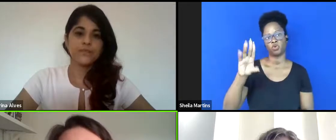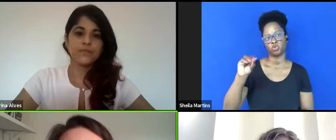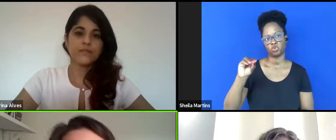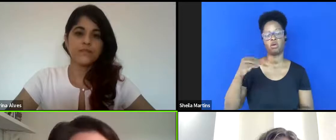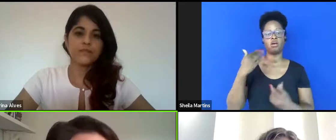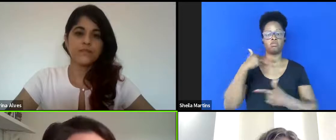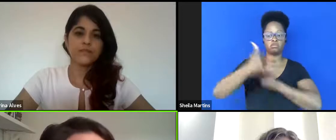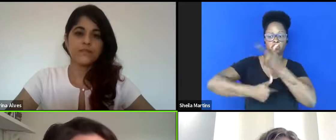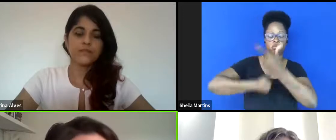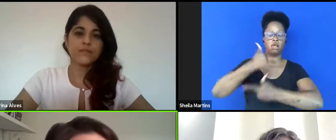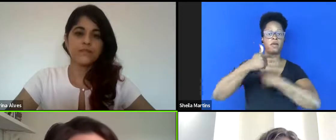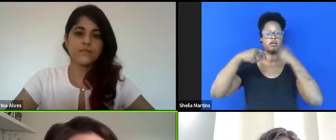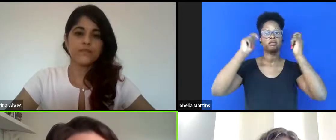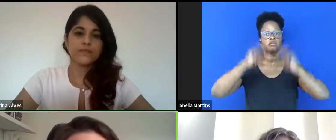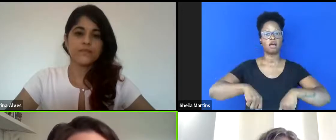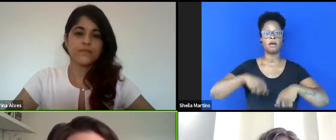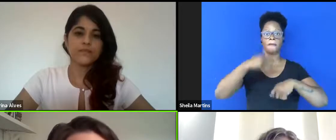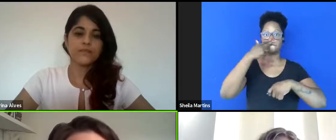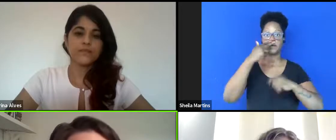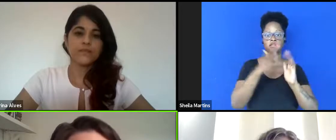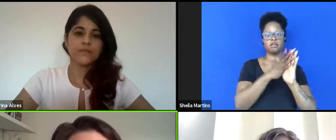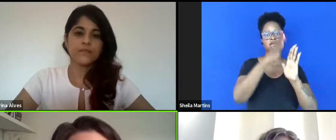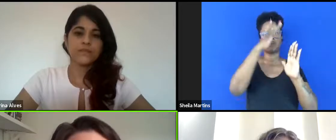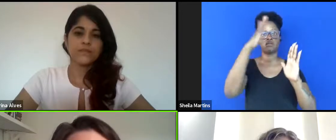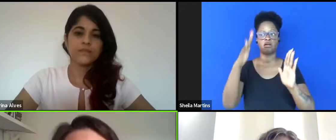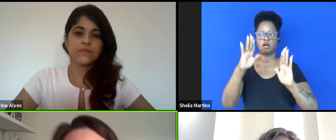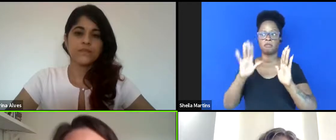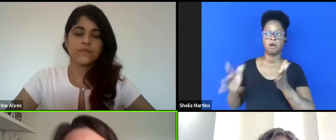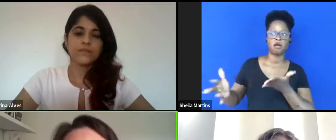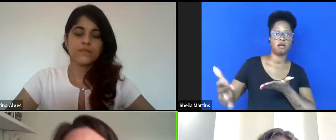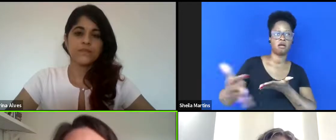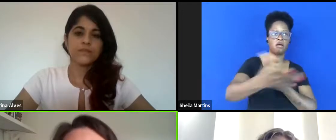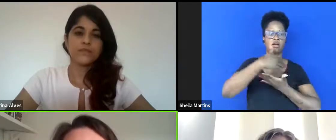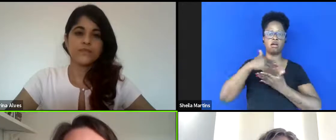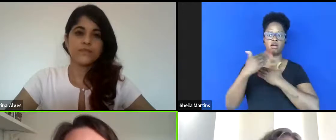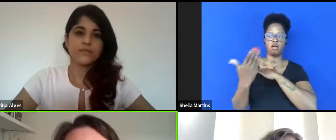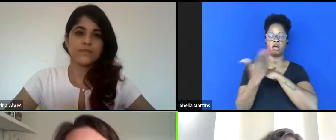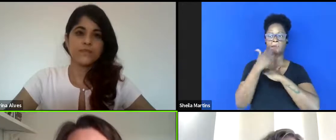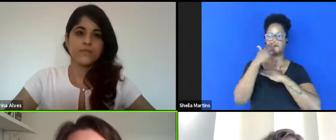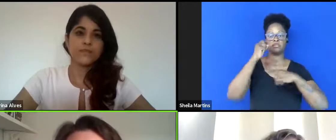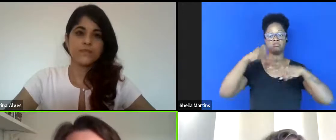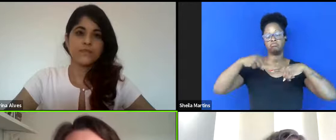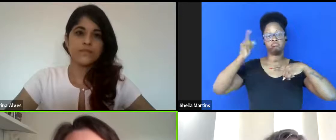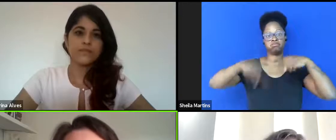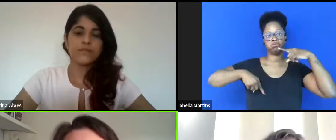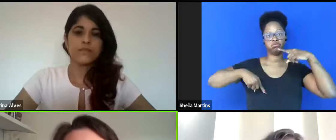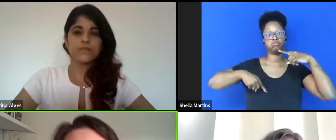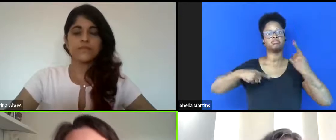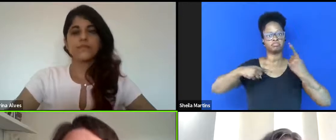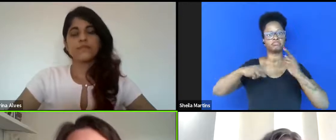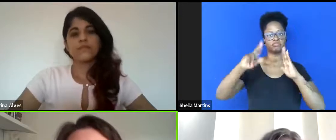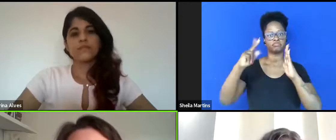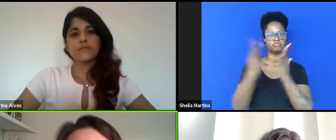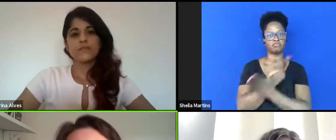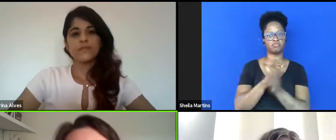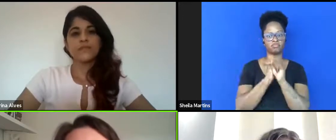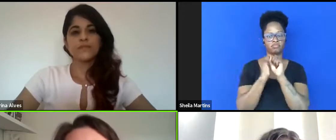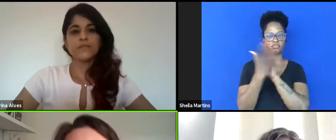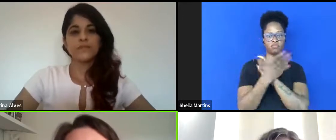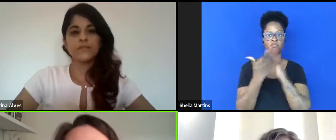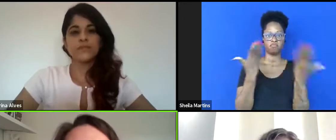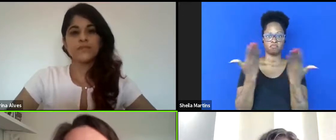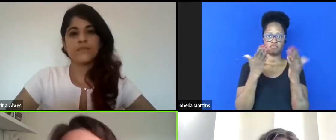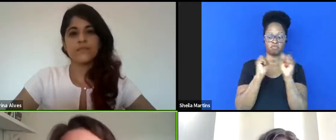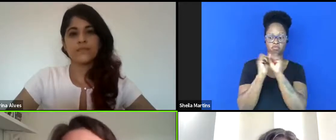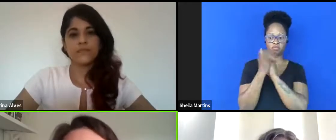trabalho depende de uma cadeia de colaboradores, né, que, uma vez rompida, como foi feito agora na